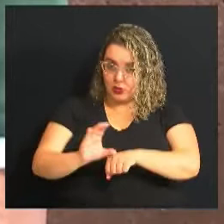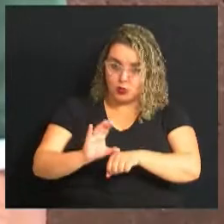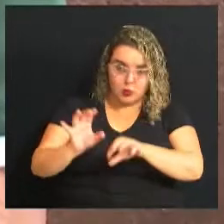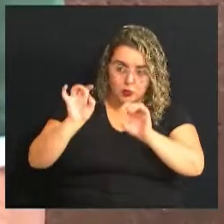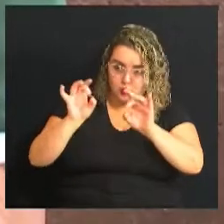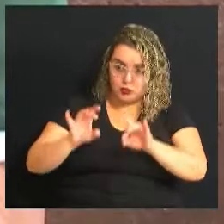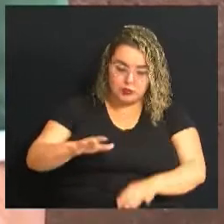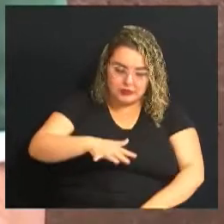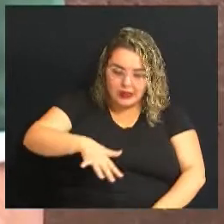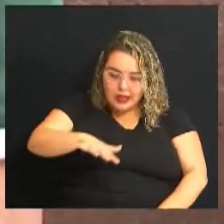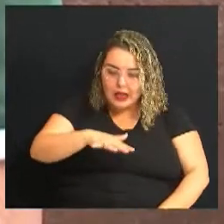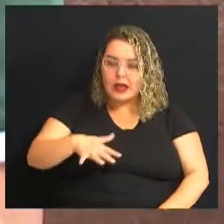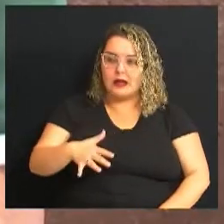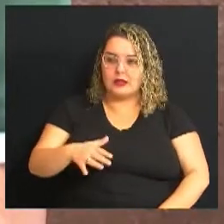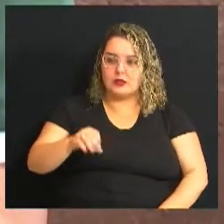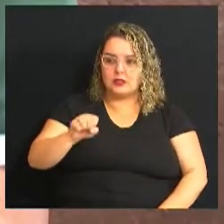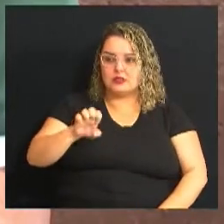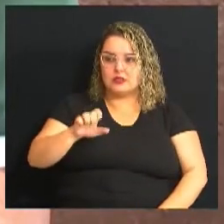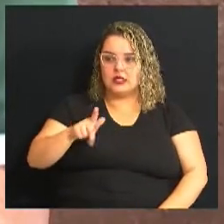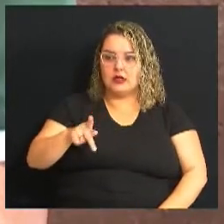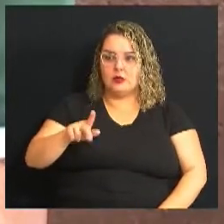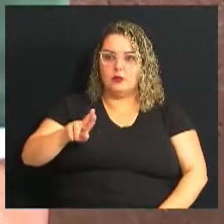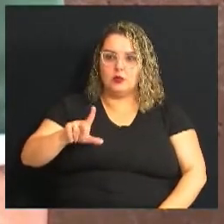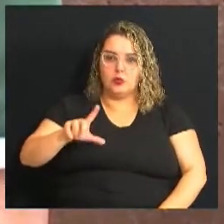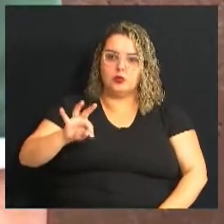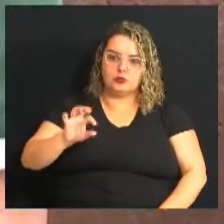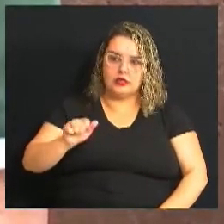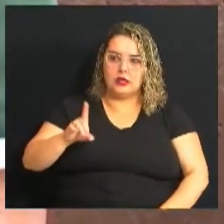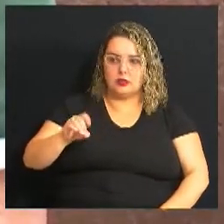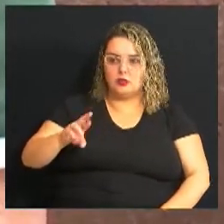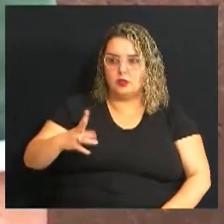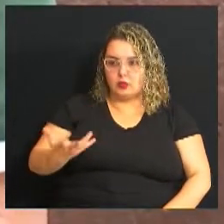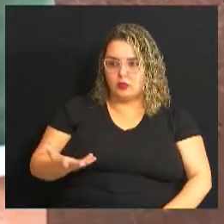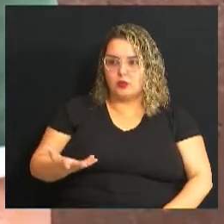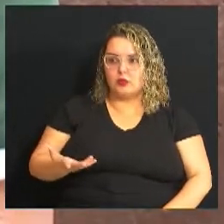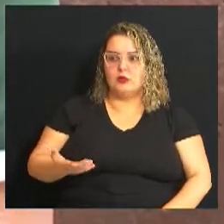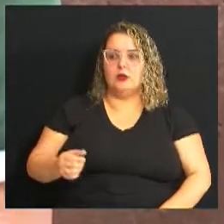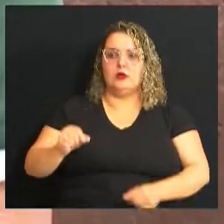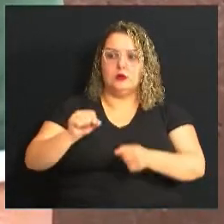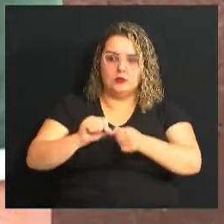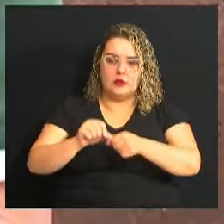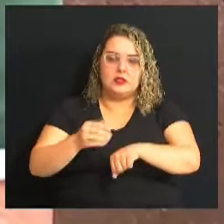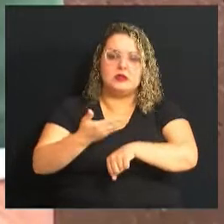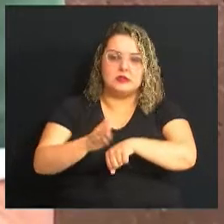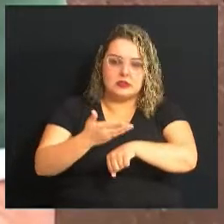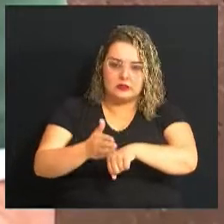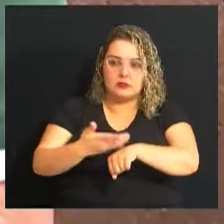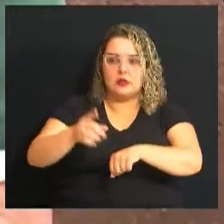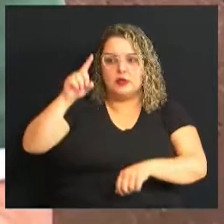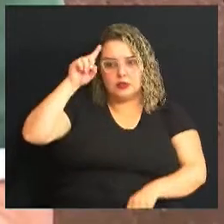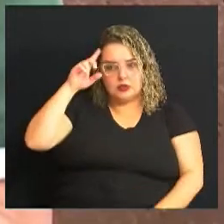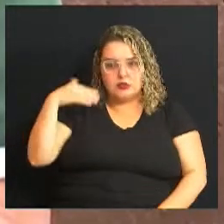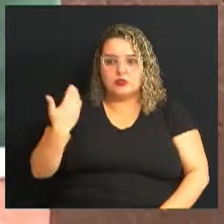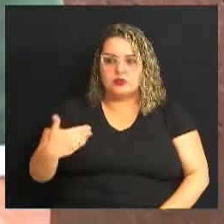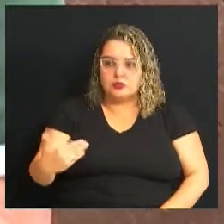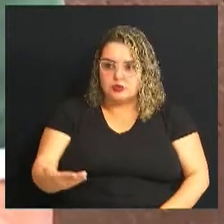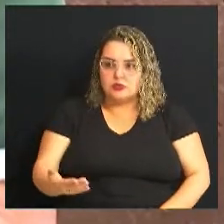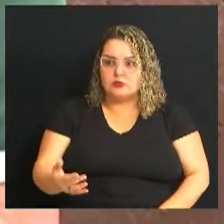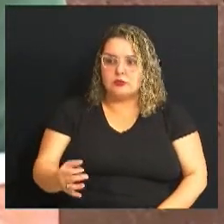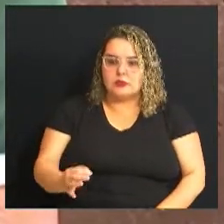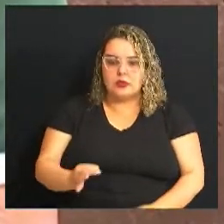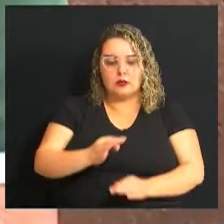área assim, de sepultador. A gente é feito treinamentos diariamente, constantemente, para estar aperfeiçoando,